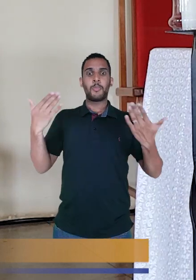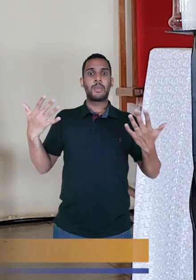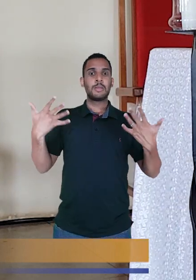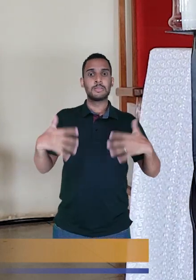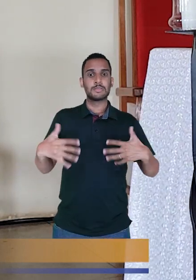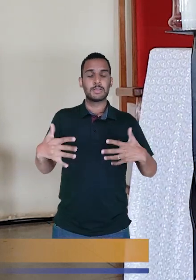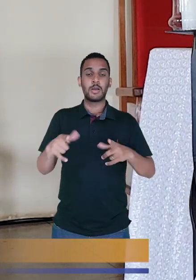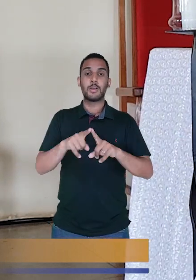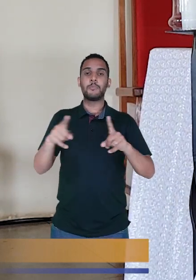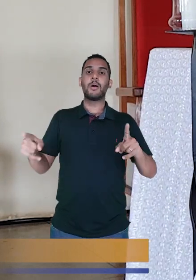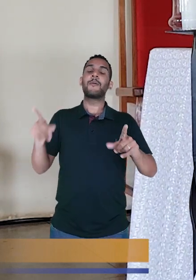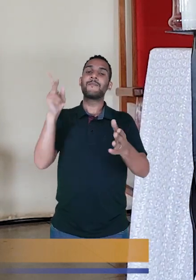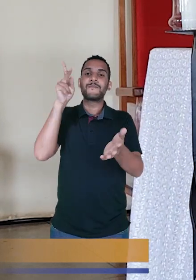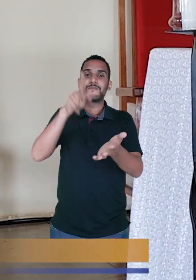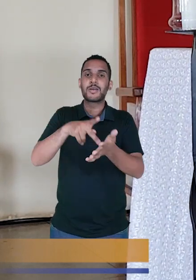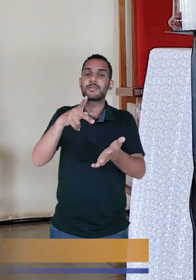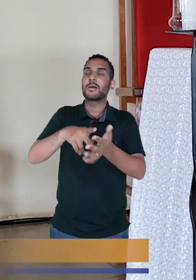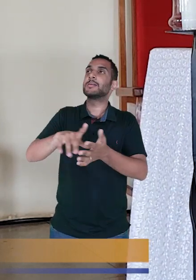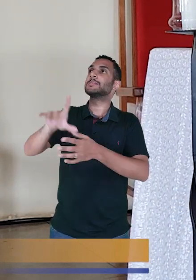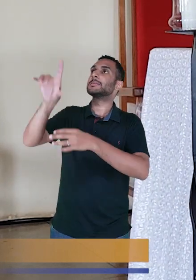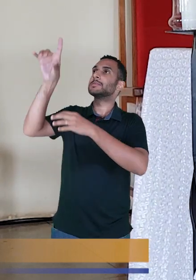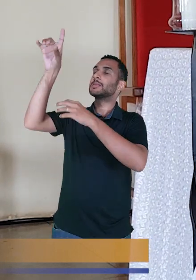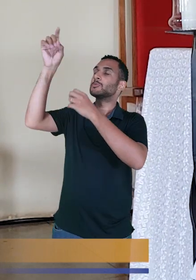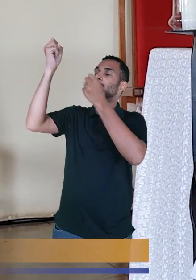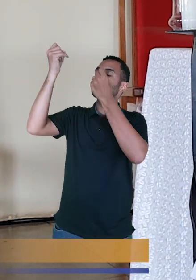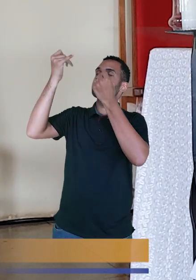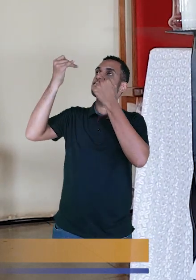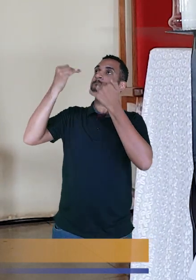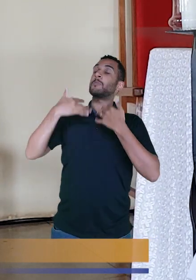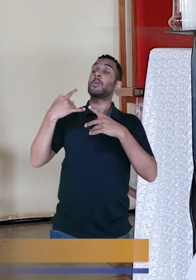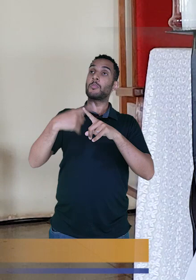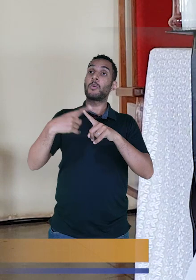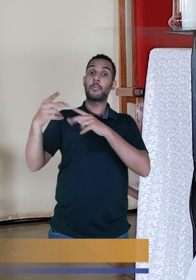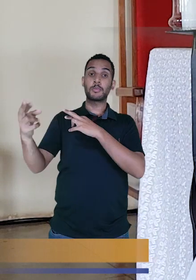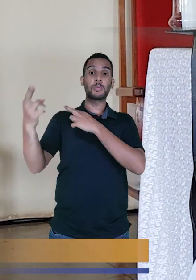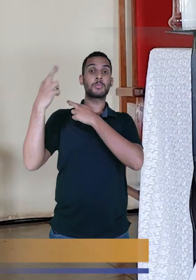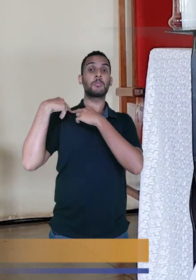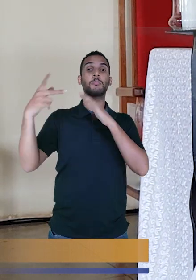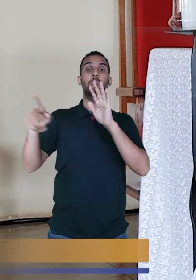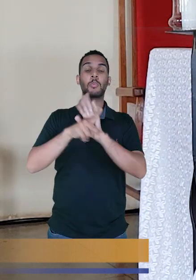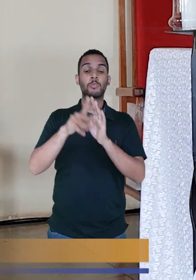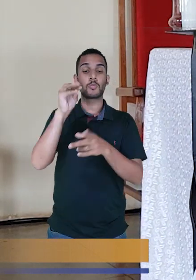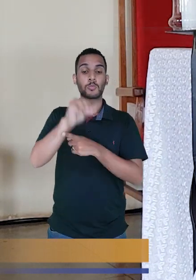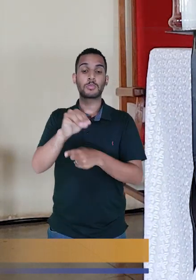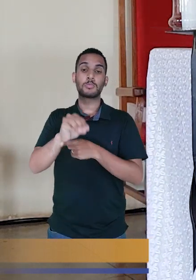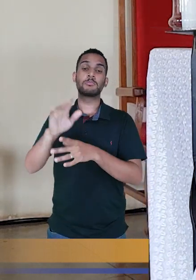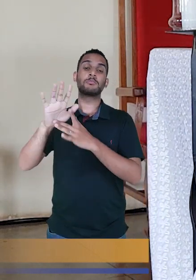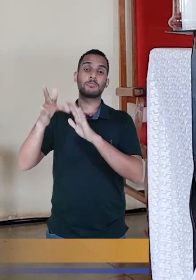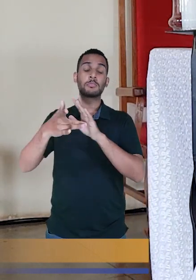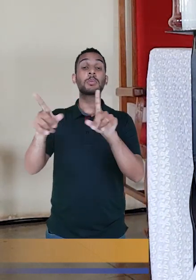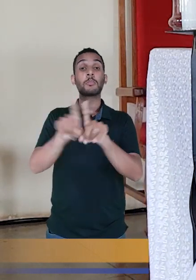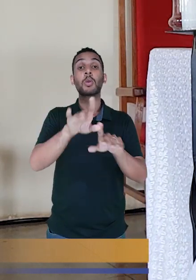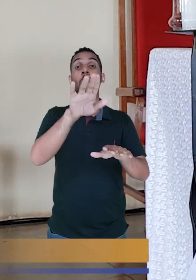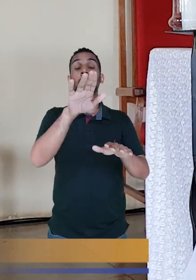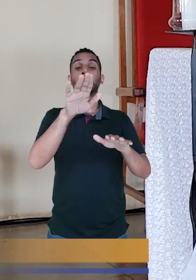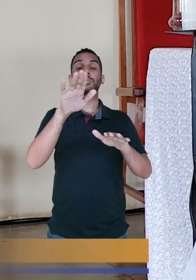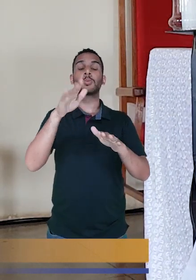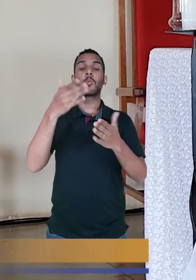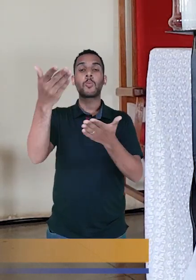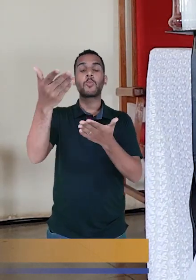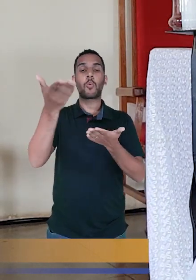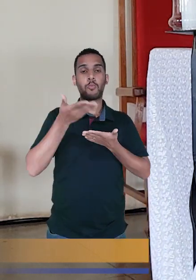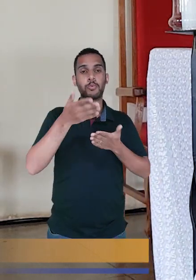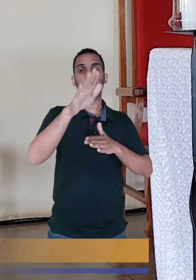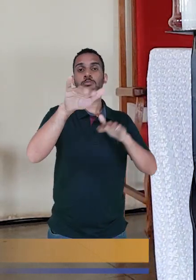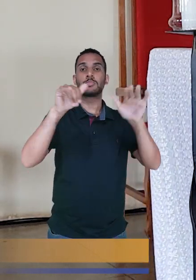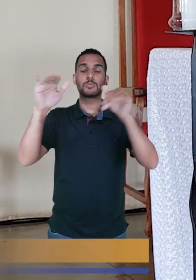É um ministério que às vezes pode assustar as pessoas, mas é uma bênção porque traz uma responsabilidade divina para a gente. Então,